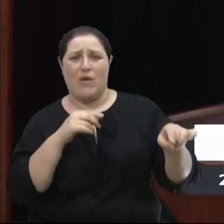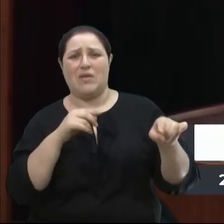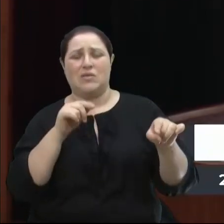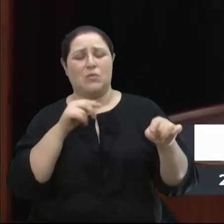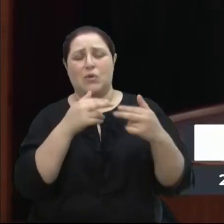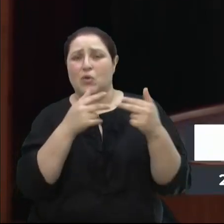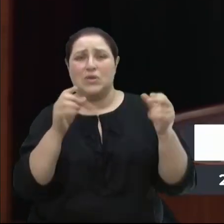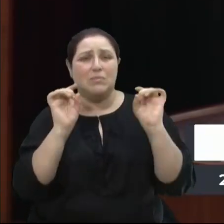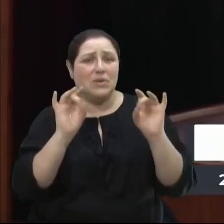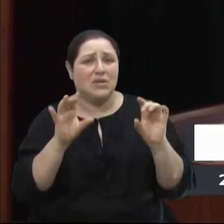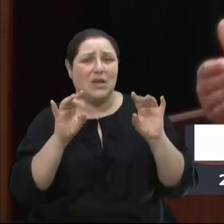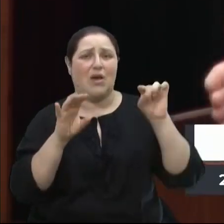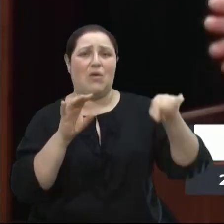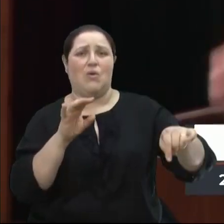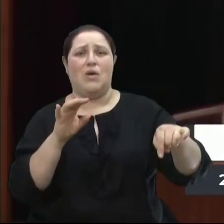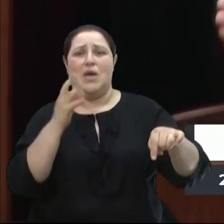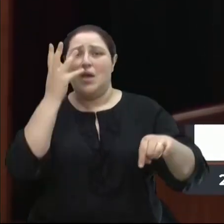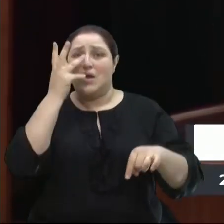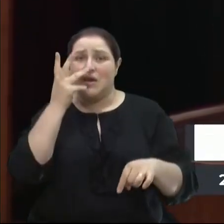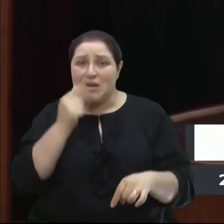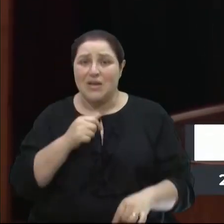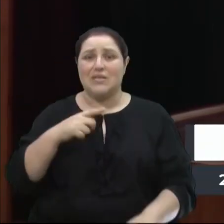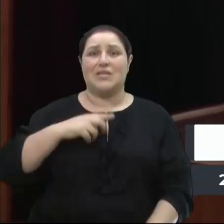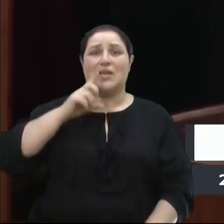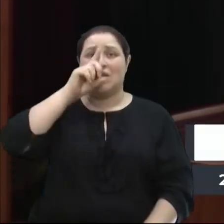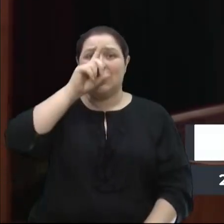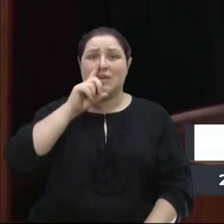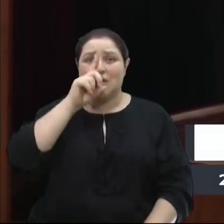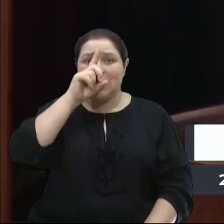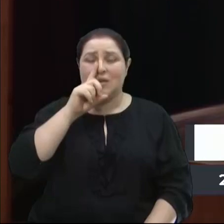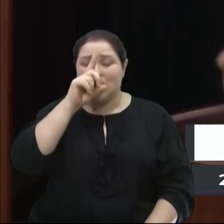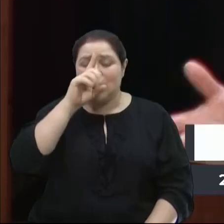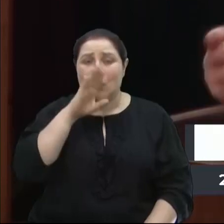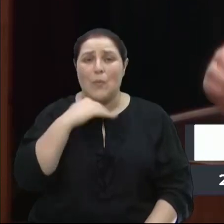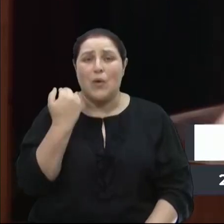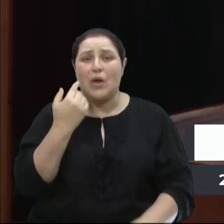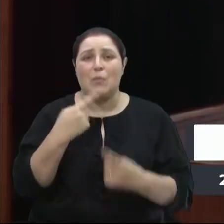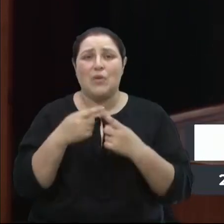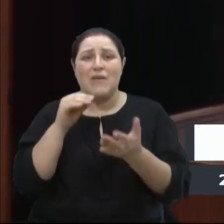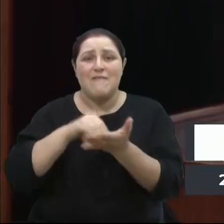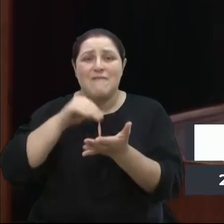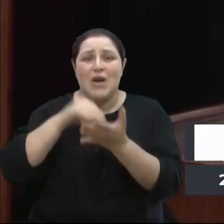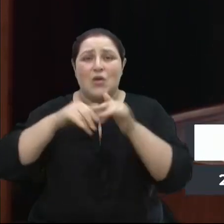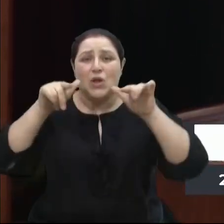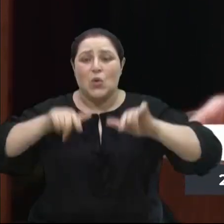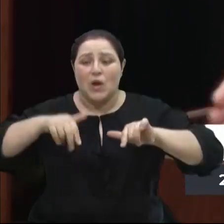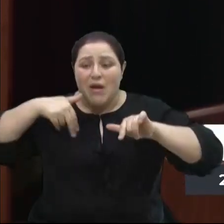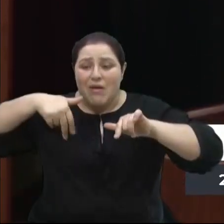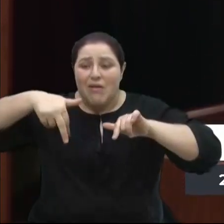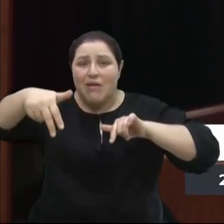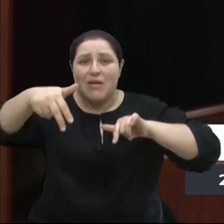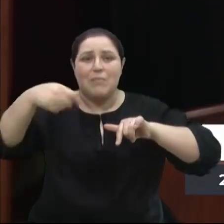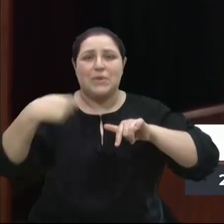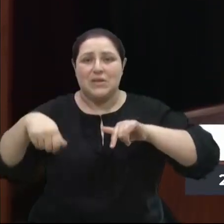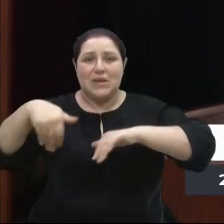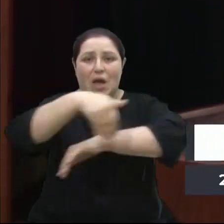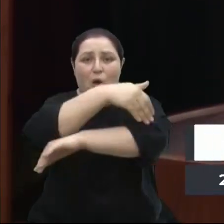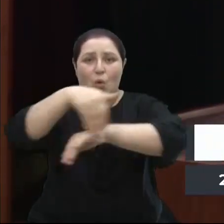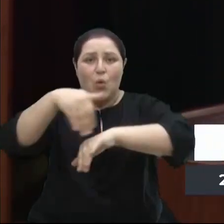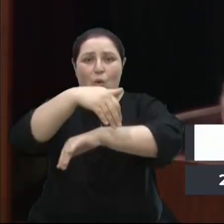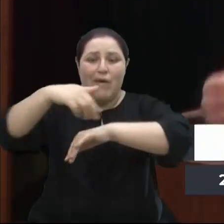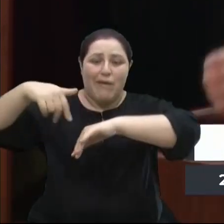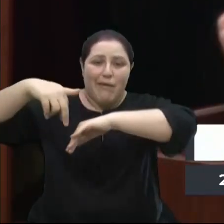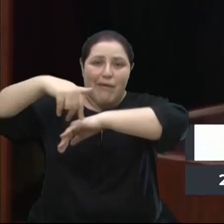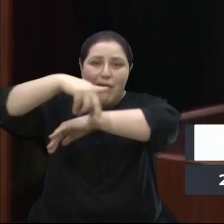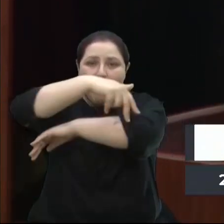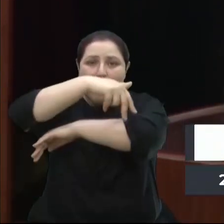pontual, onde a criança está correndo risco de vida, porque não tem calçada, tem que andar no meio da rua,